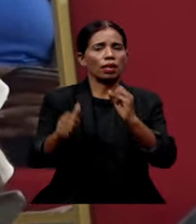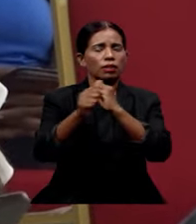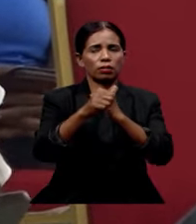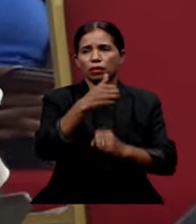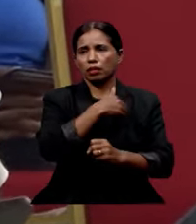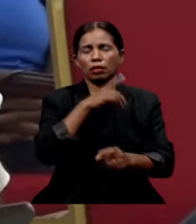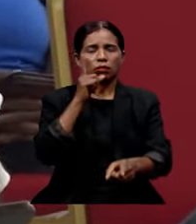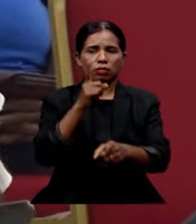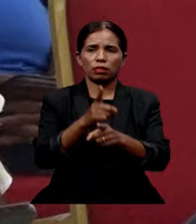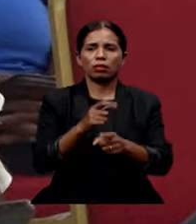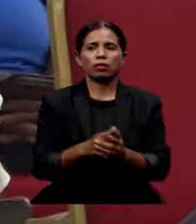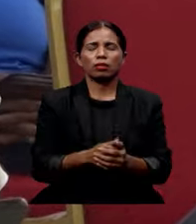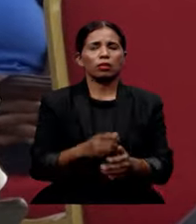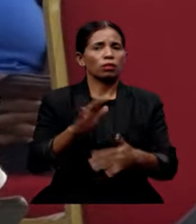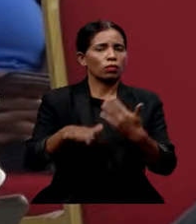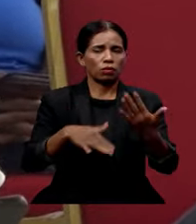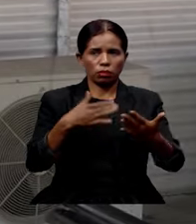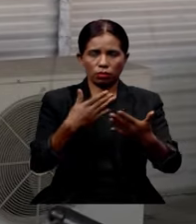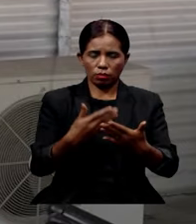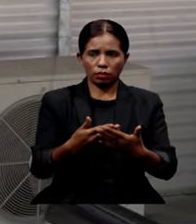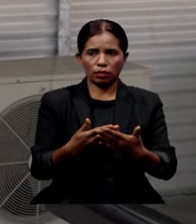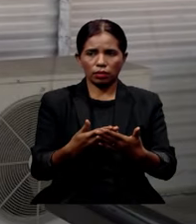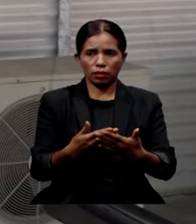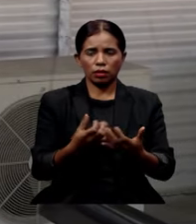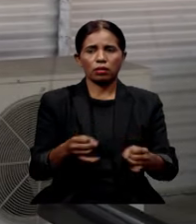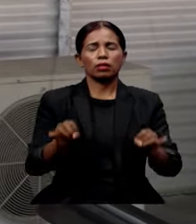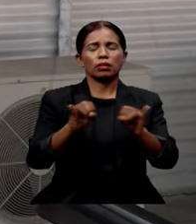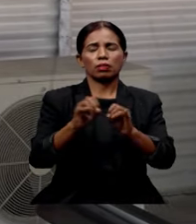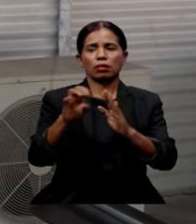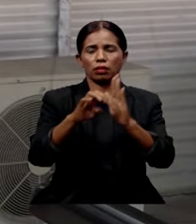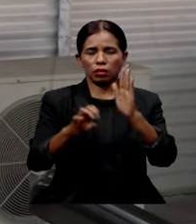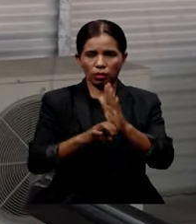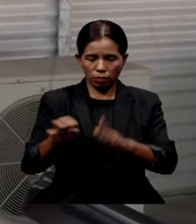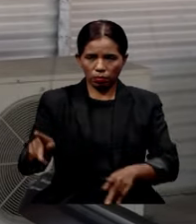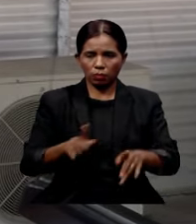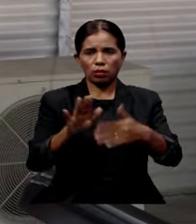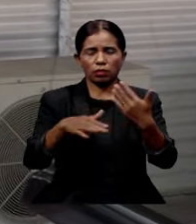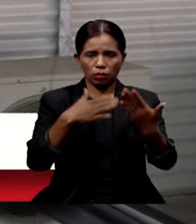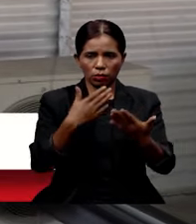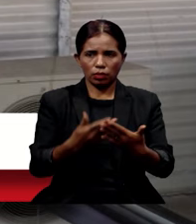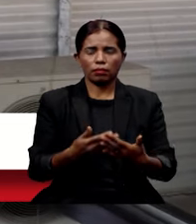Liliu unido entidade rotunian, instituição Estado, instituição pública, sira, no